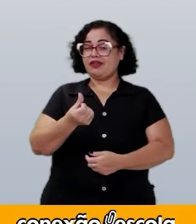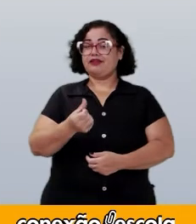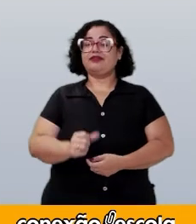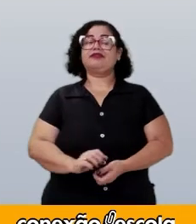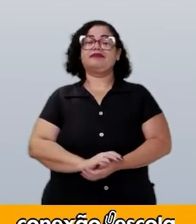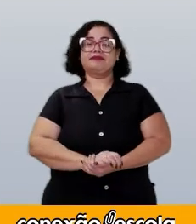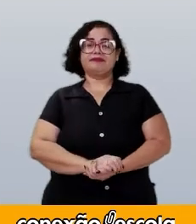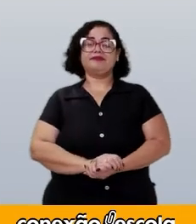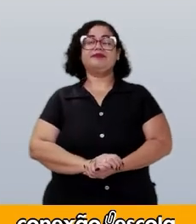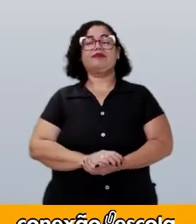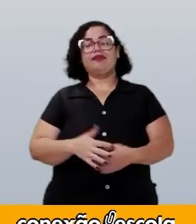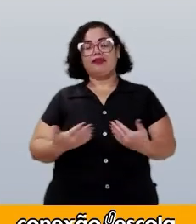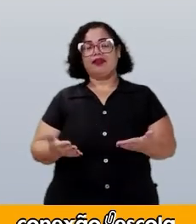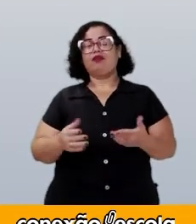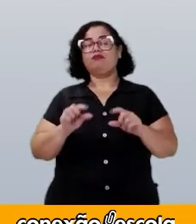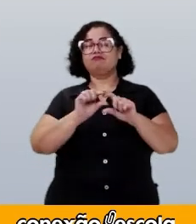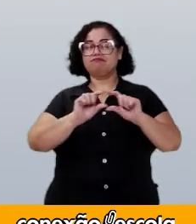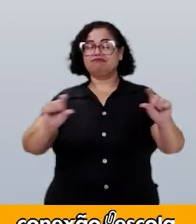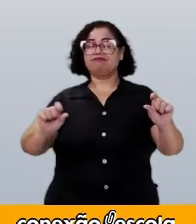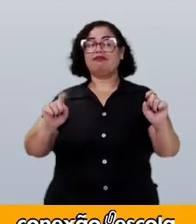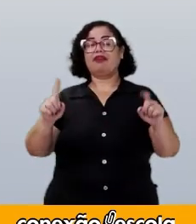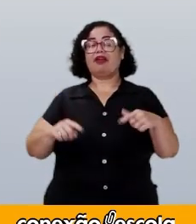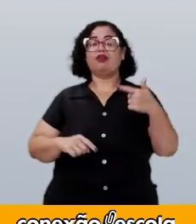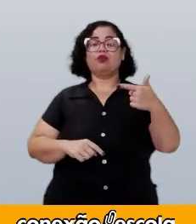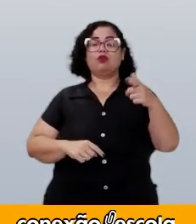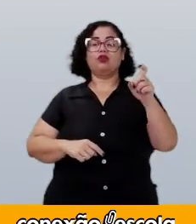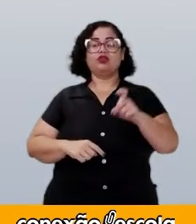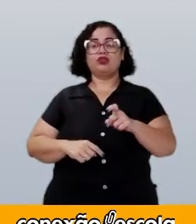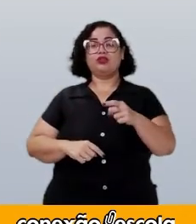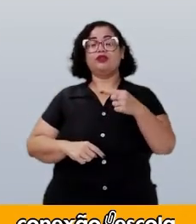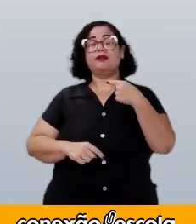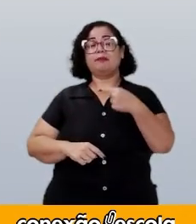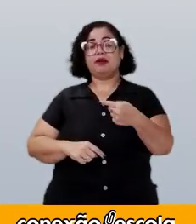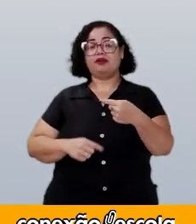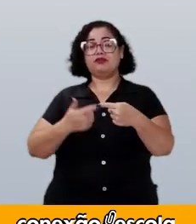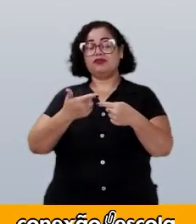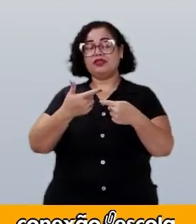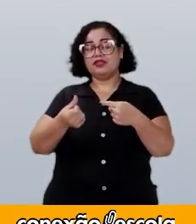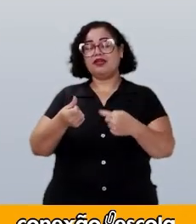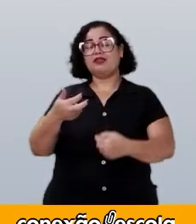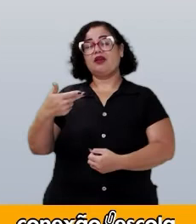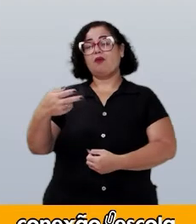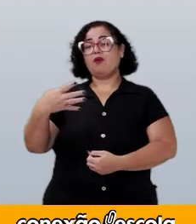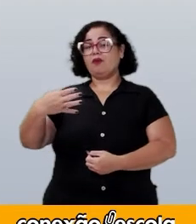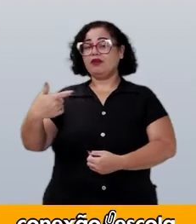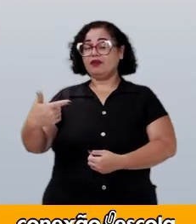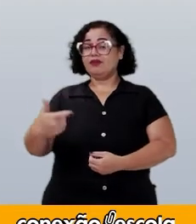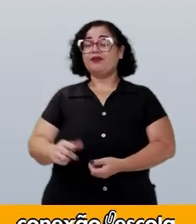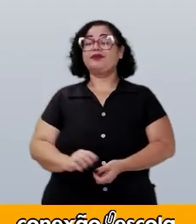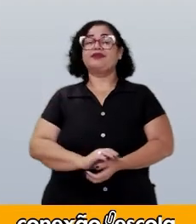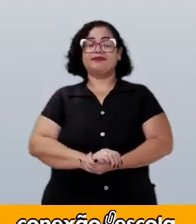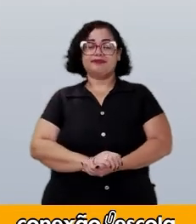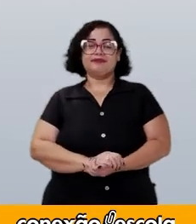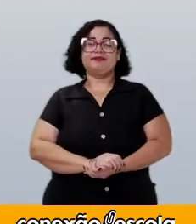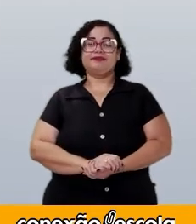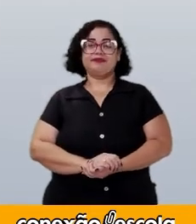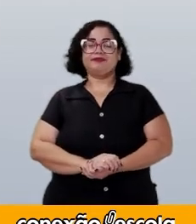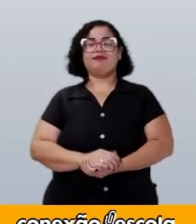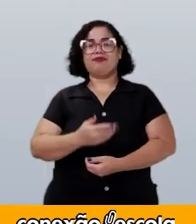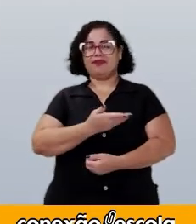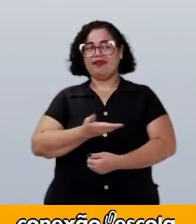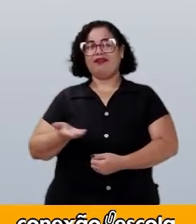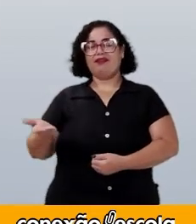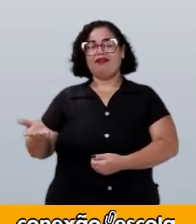26. Então a expressão será 2x menos 26 igual a 42.